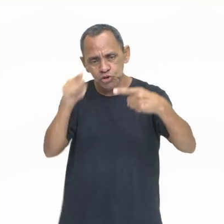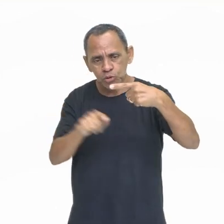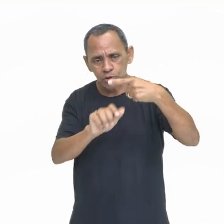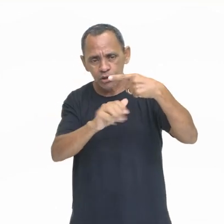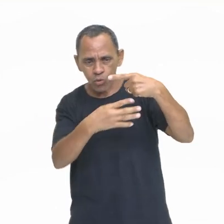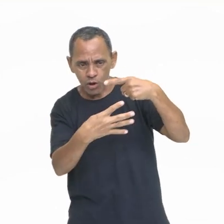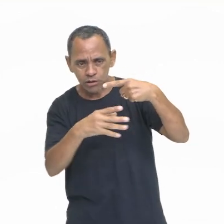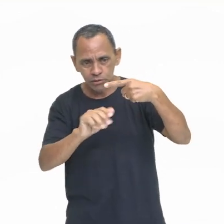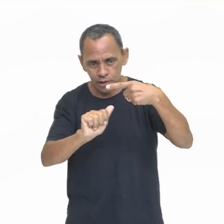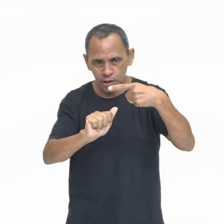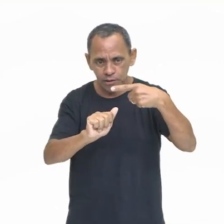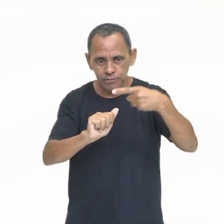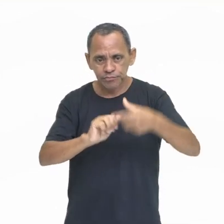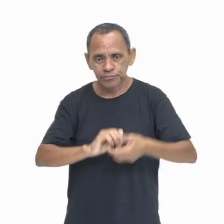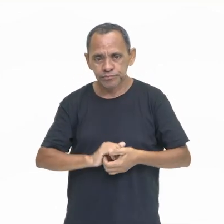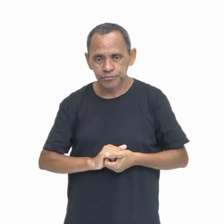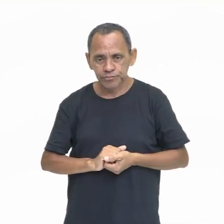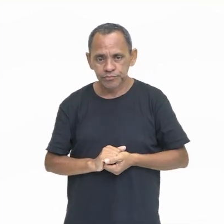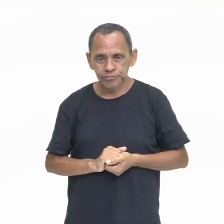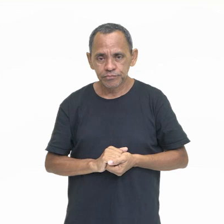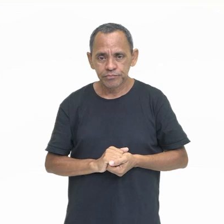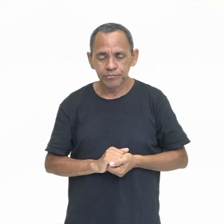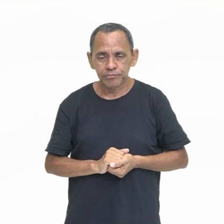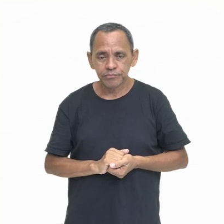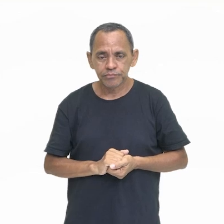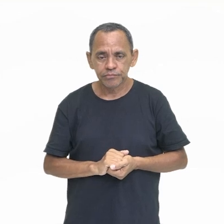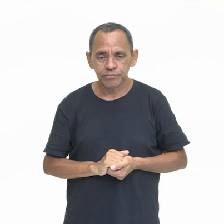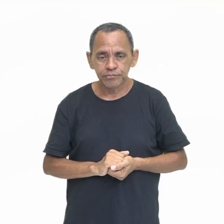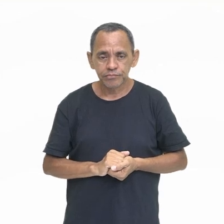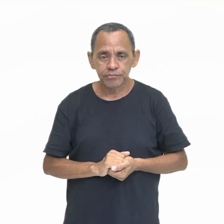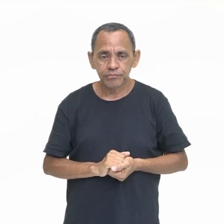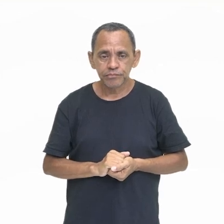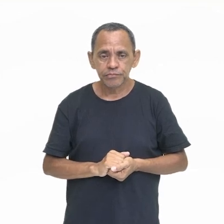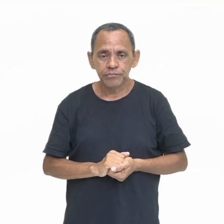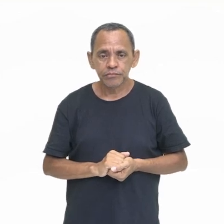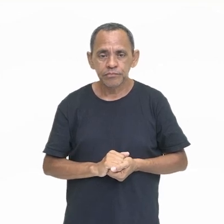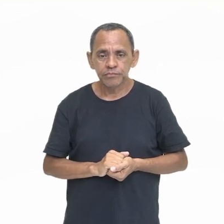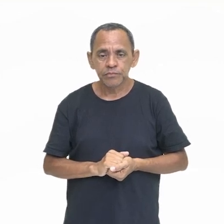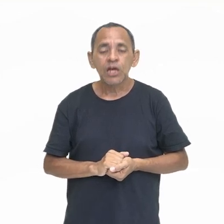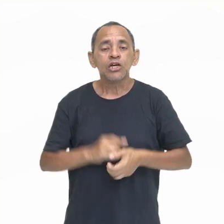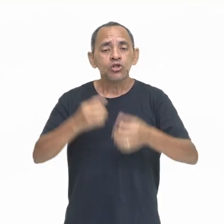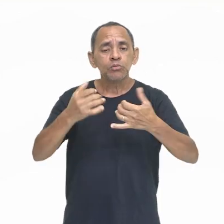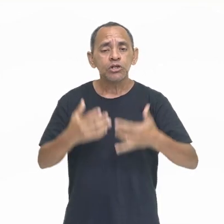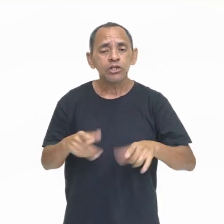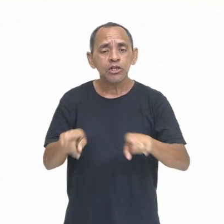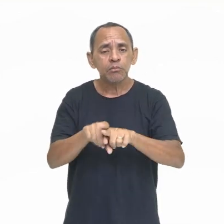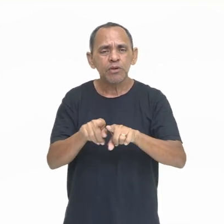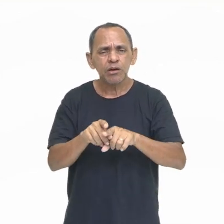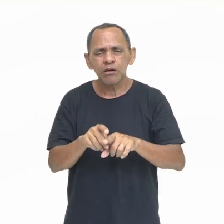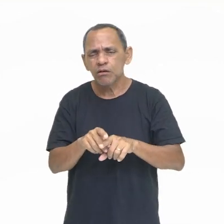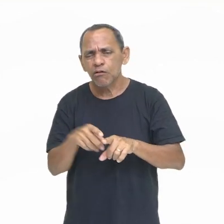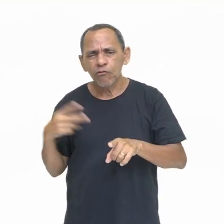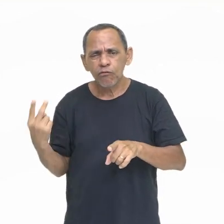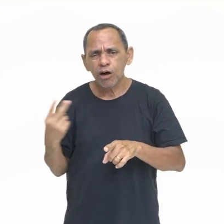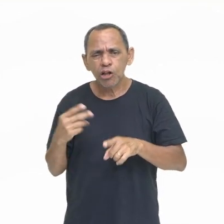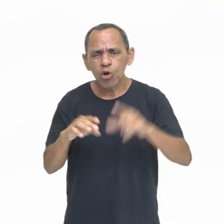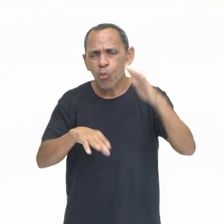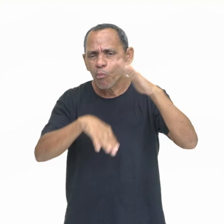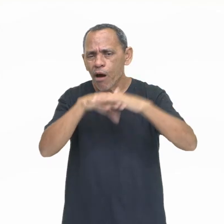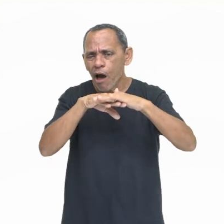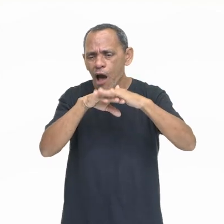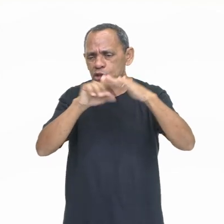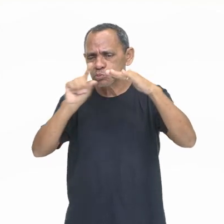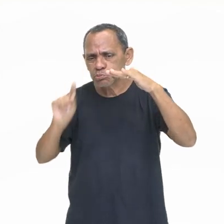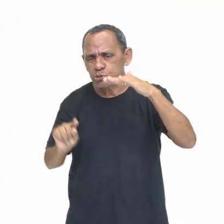sobre 4A. Vou voltar aqui ainda na nossa tela para nós falar uma coisa muito importante aqui ainda. Quando a gente fala, pessoal, valor máximo ou